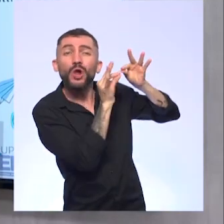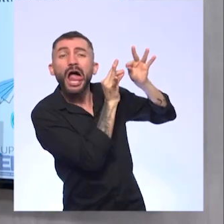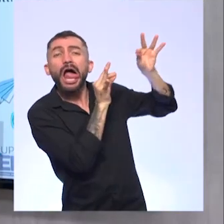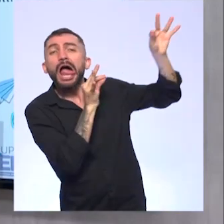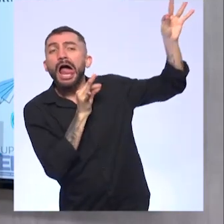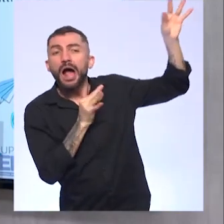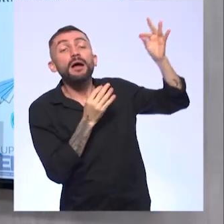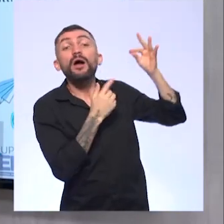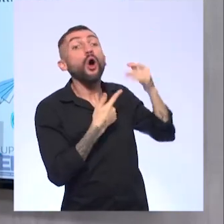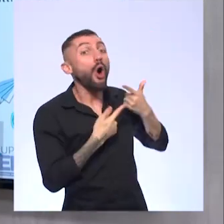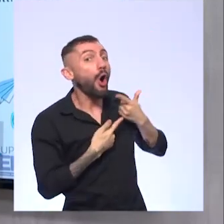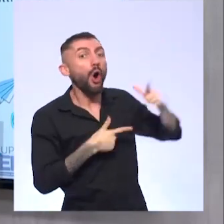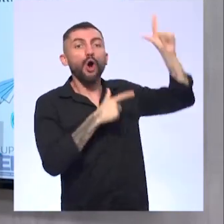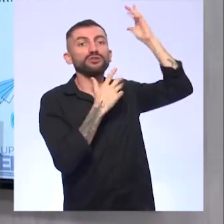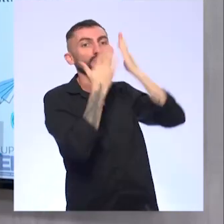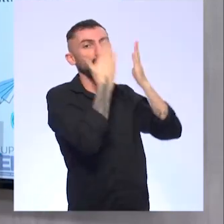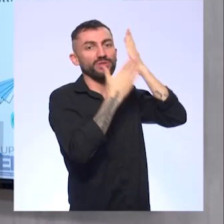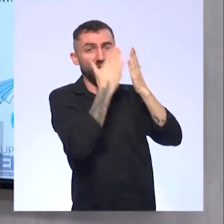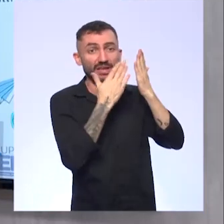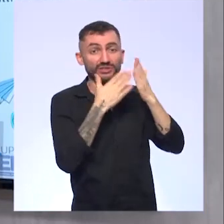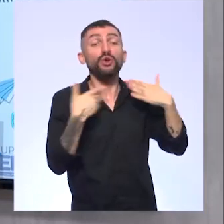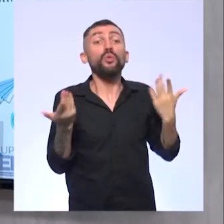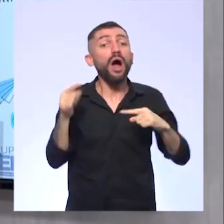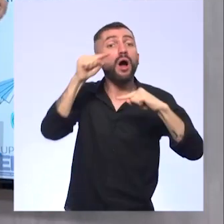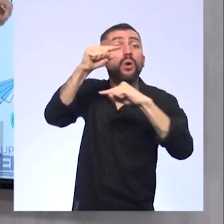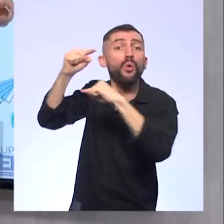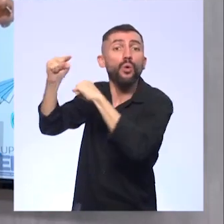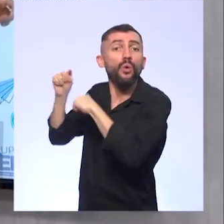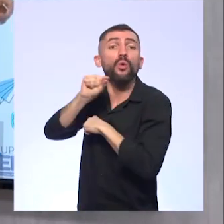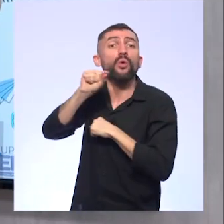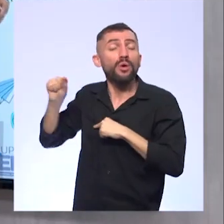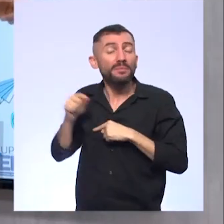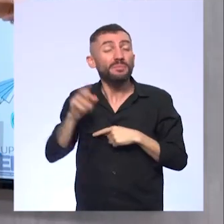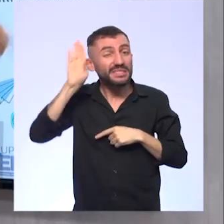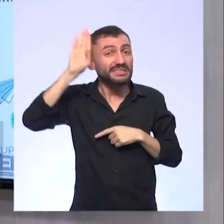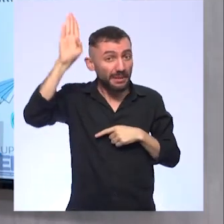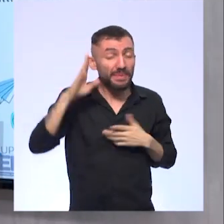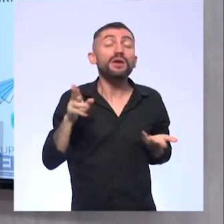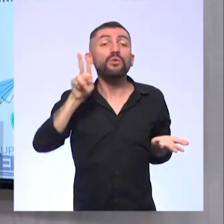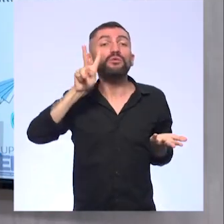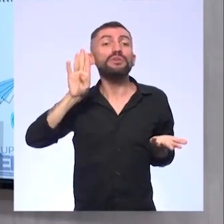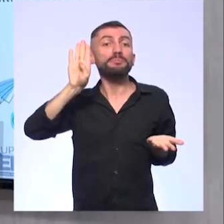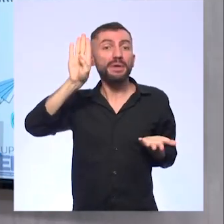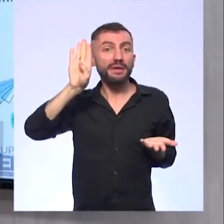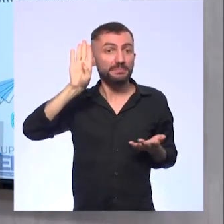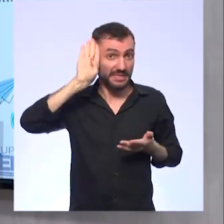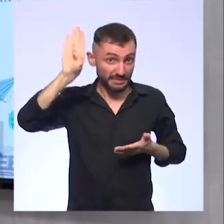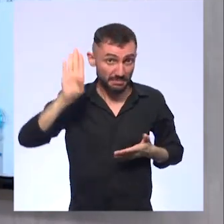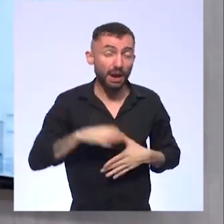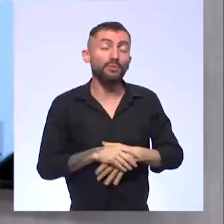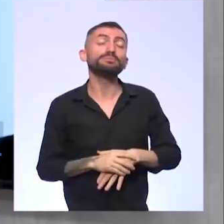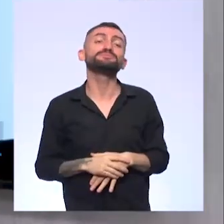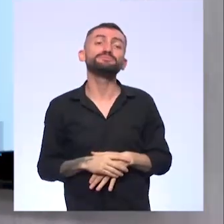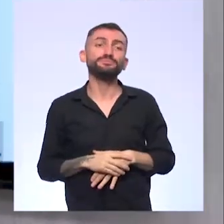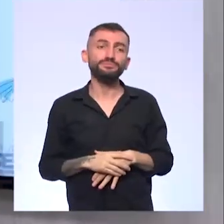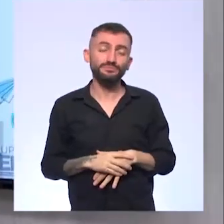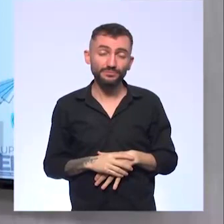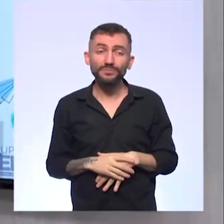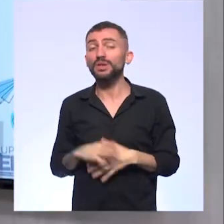ele quer fazer o seguinte qual é o filtro solar que vai proteger principalmente em que faça o bebê vão tentar comigo aqui